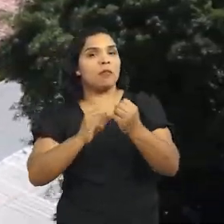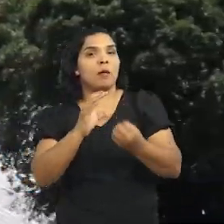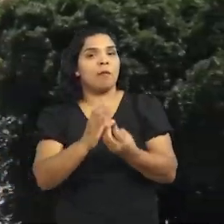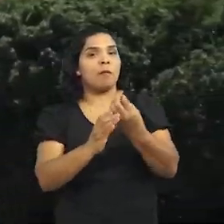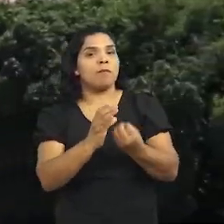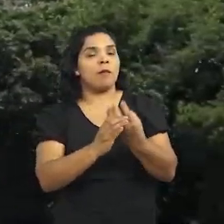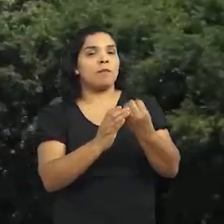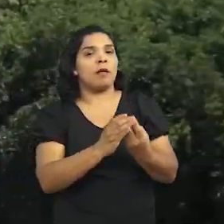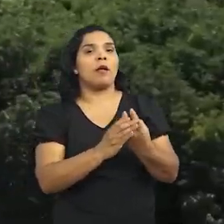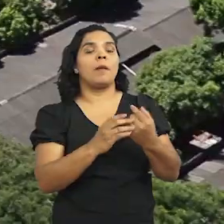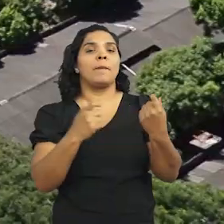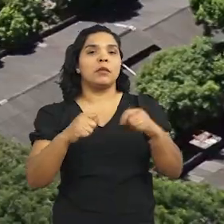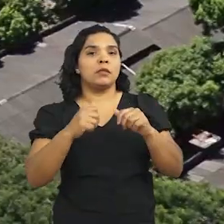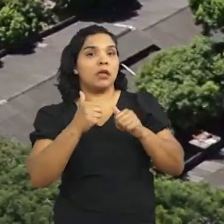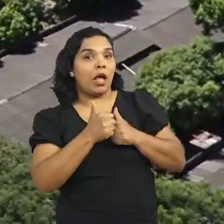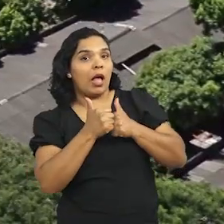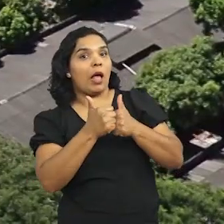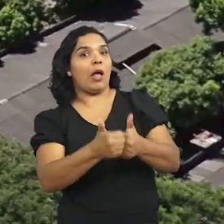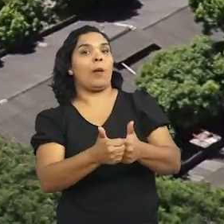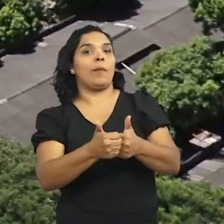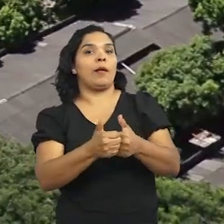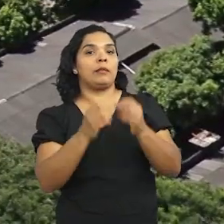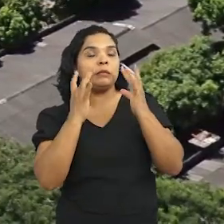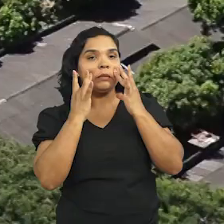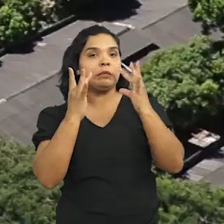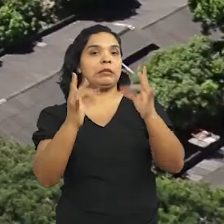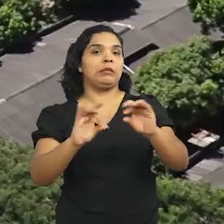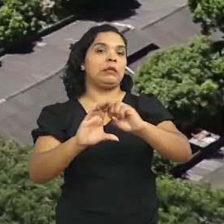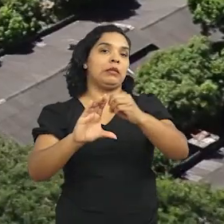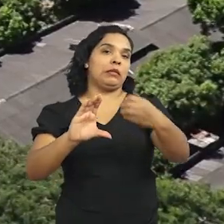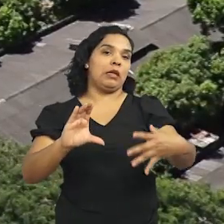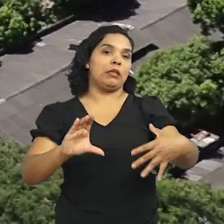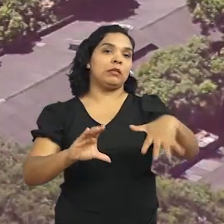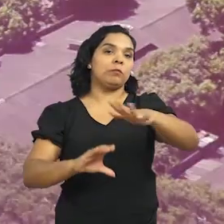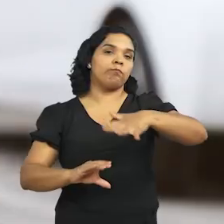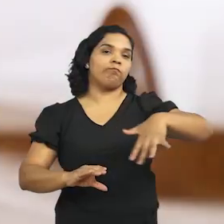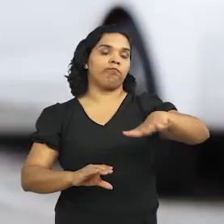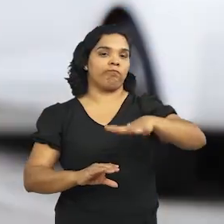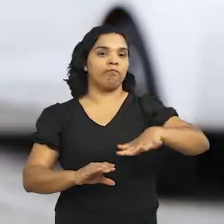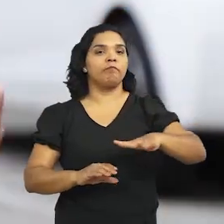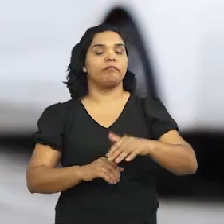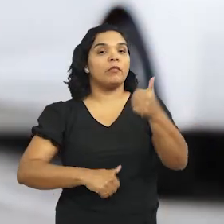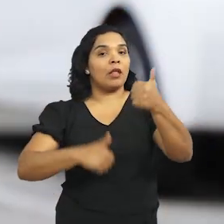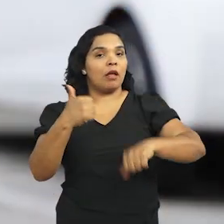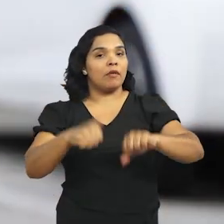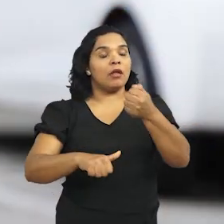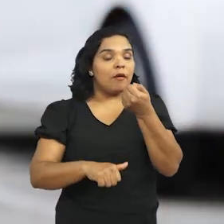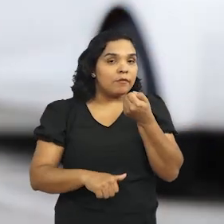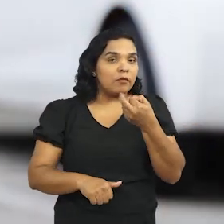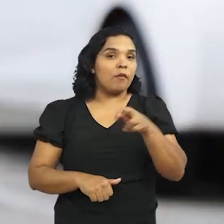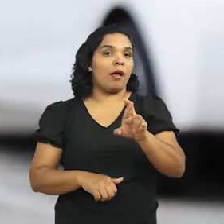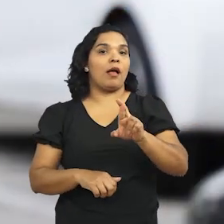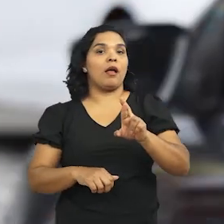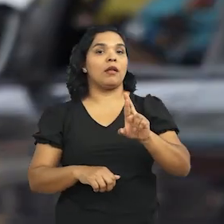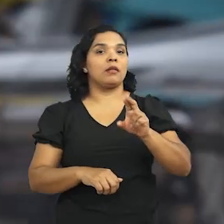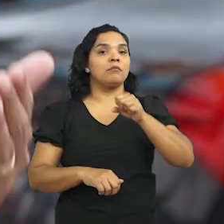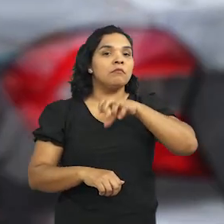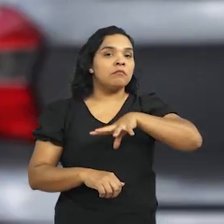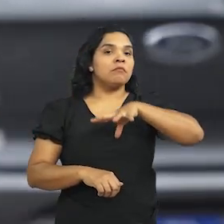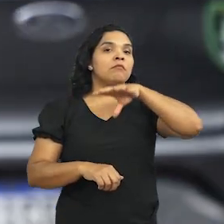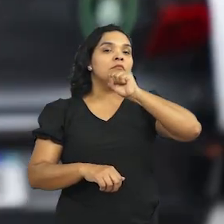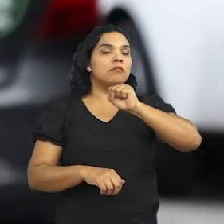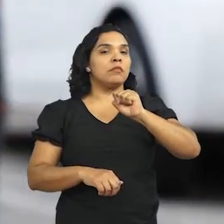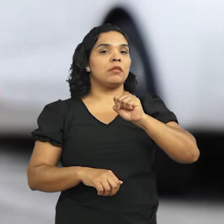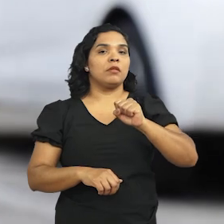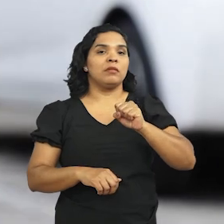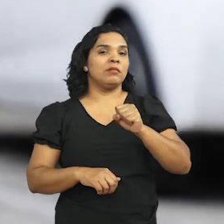pela necessidade constante de acompanhamento das características do ambiente. Mas avaliar a qualidade do ar que respiramos o tempo